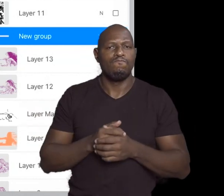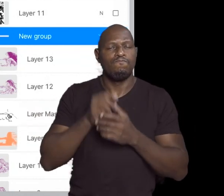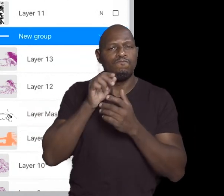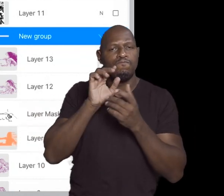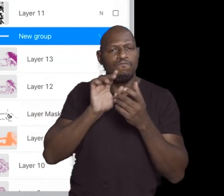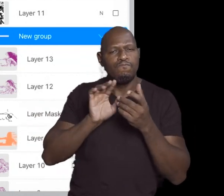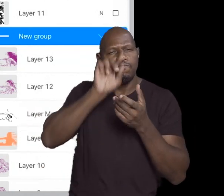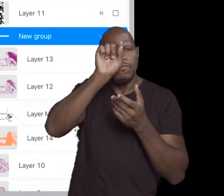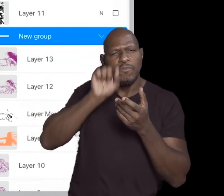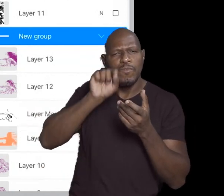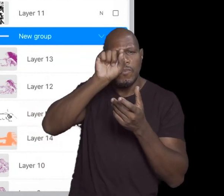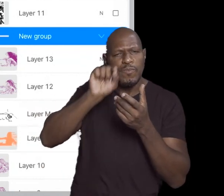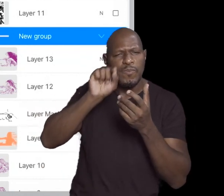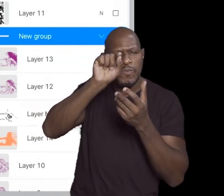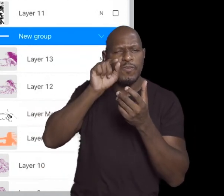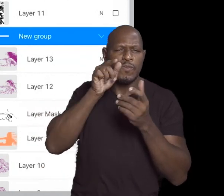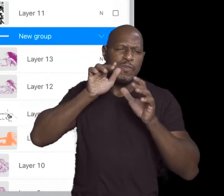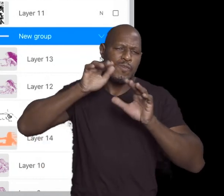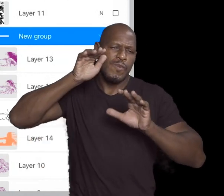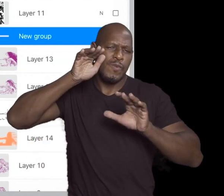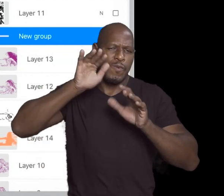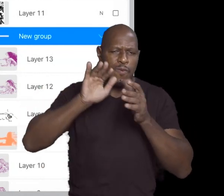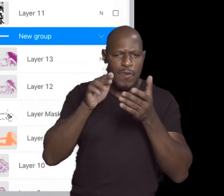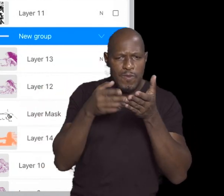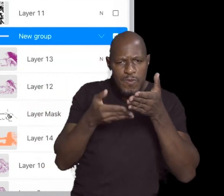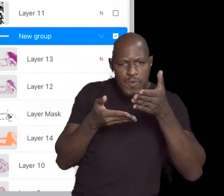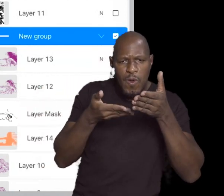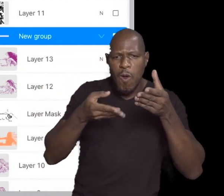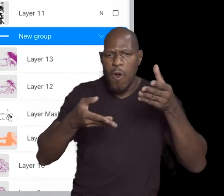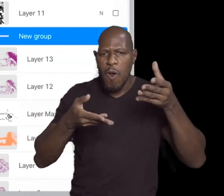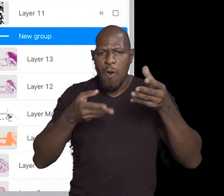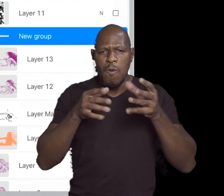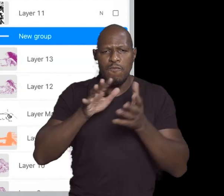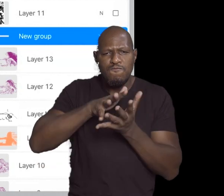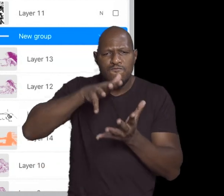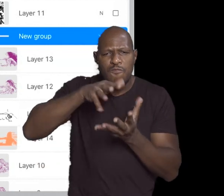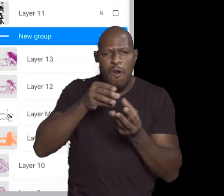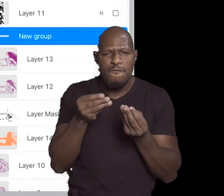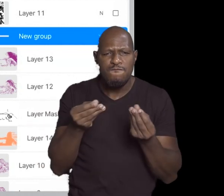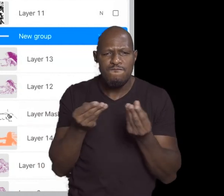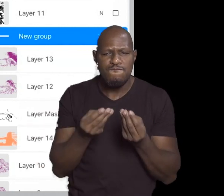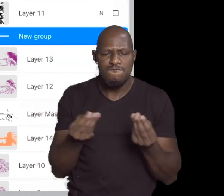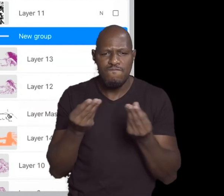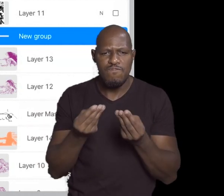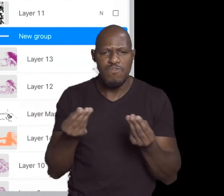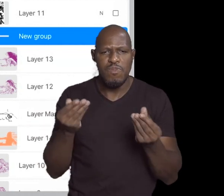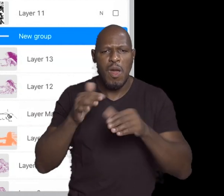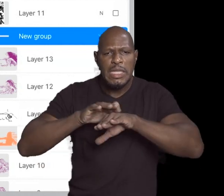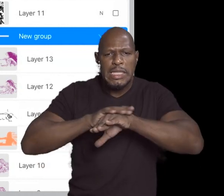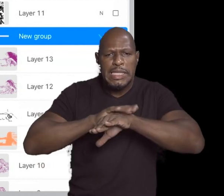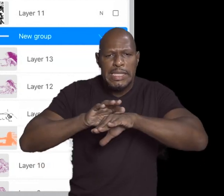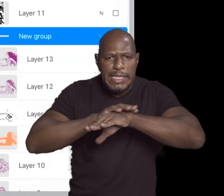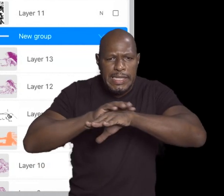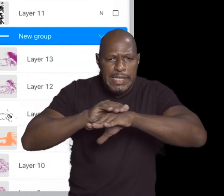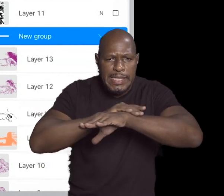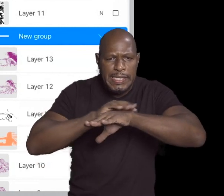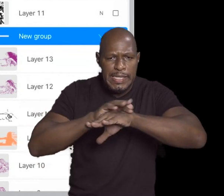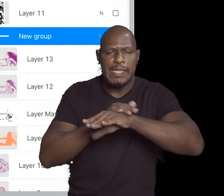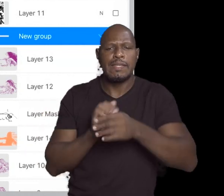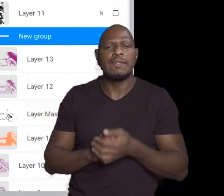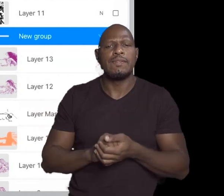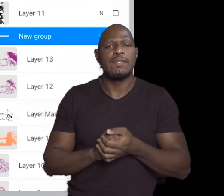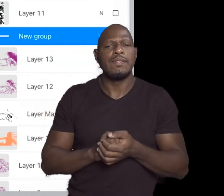As rachuras por cima, dando sombra, dando volume, textura. E aí, em